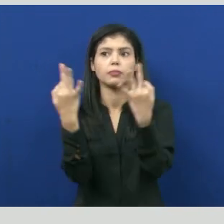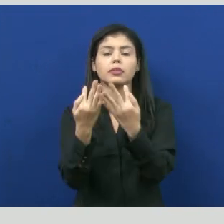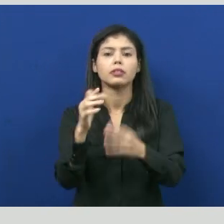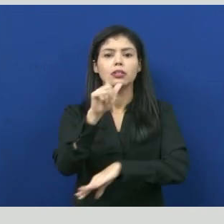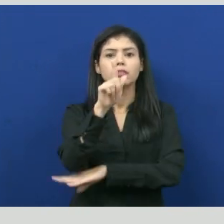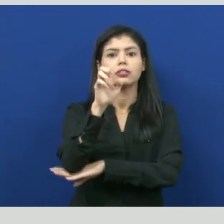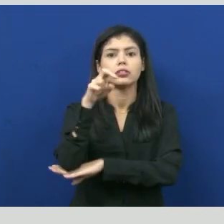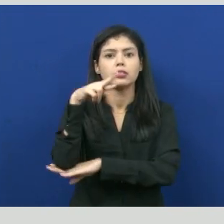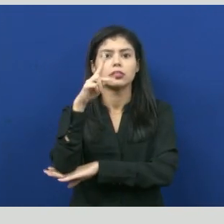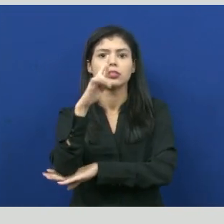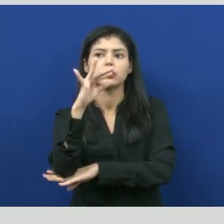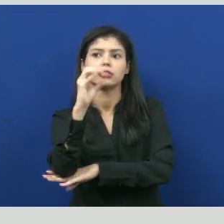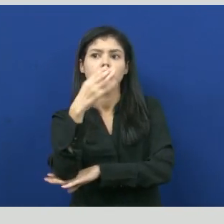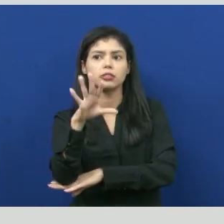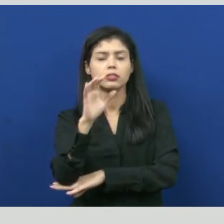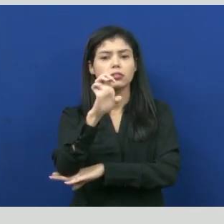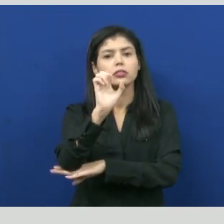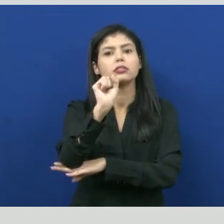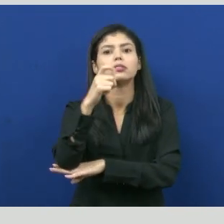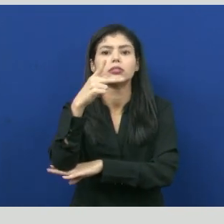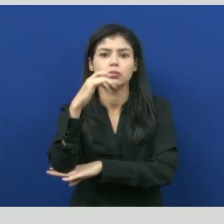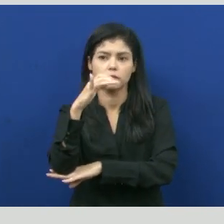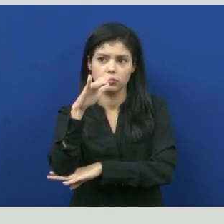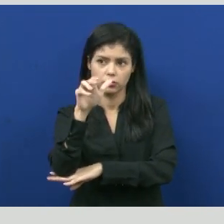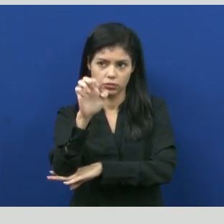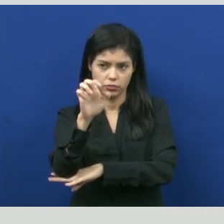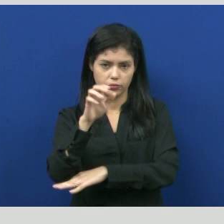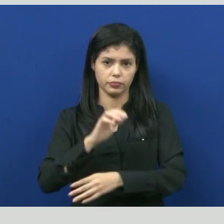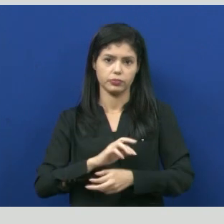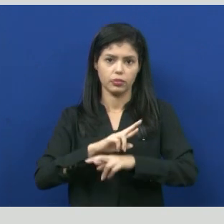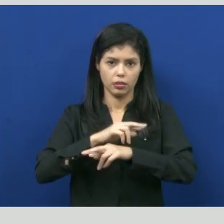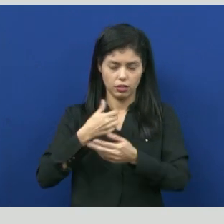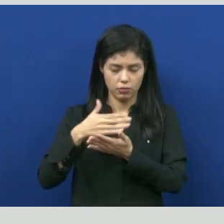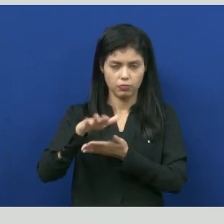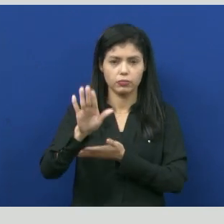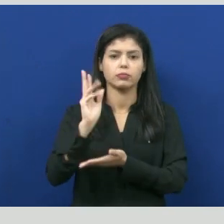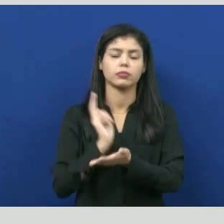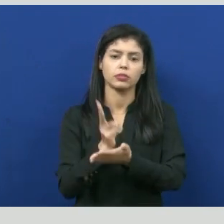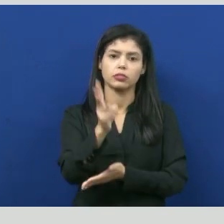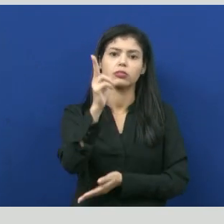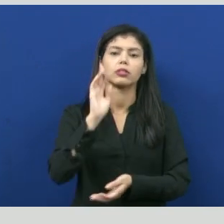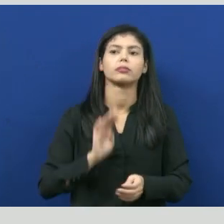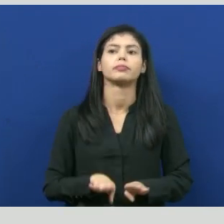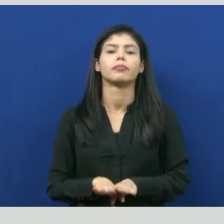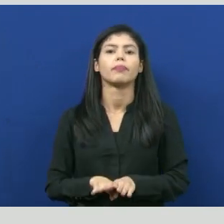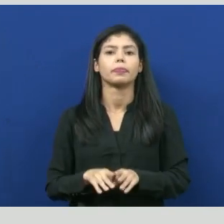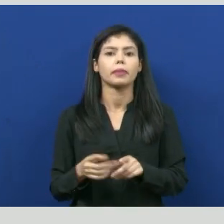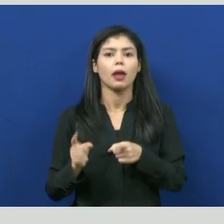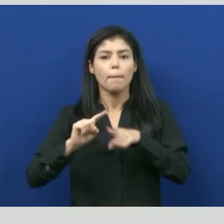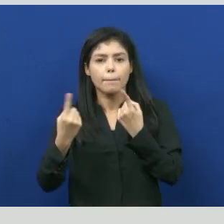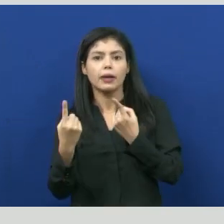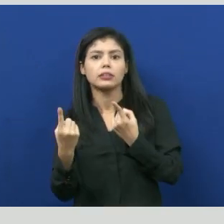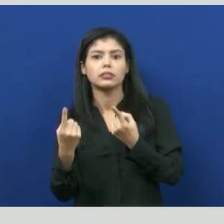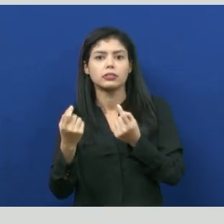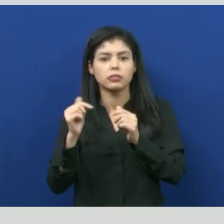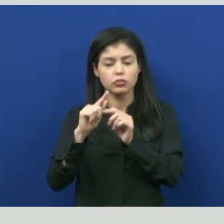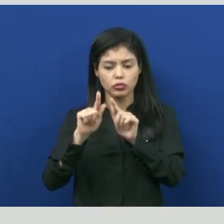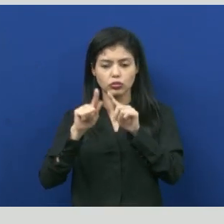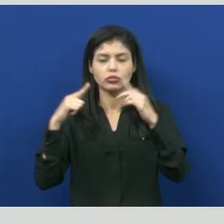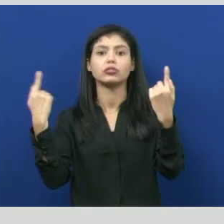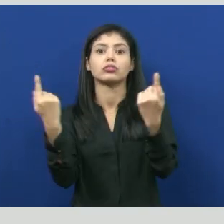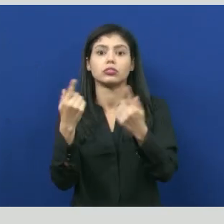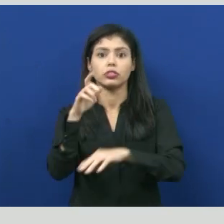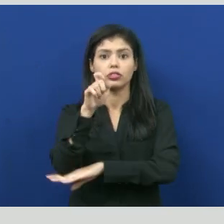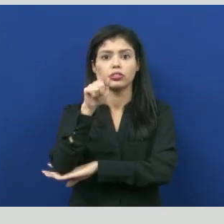família, gênero e espécie. E vai do mais geral